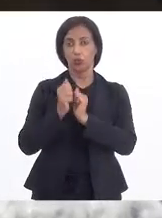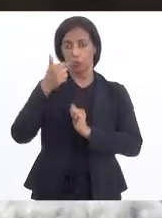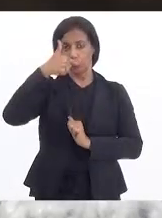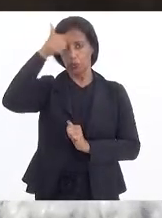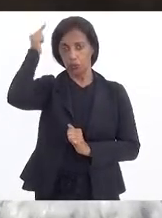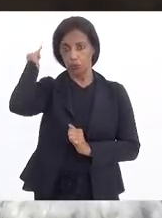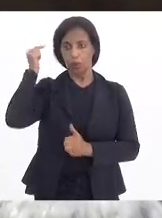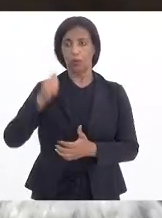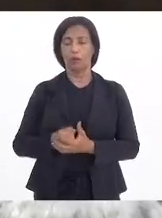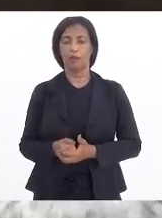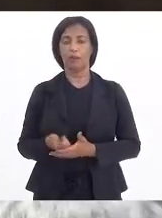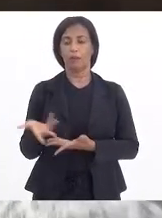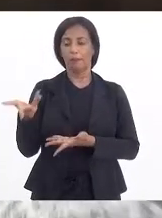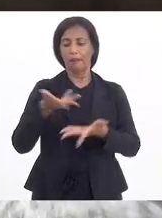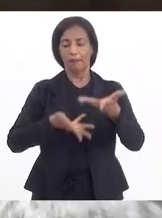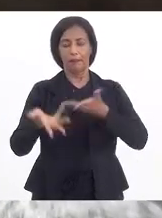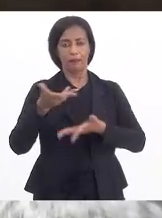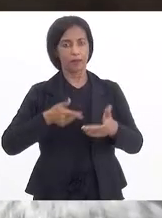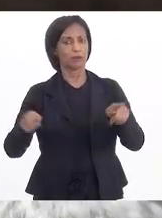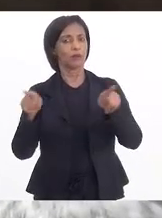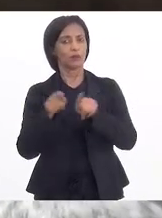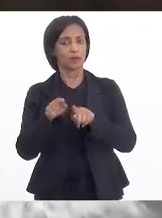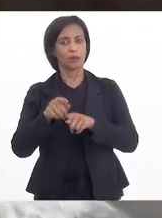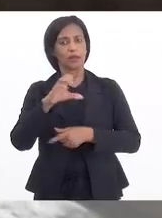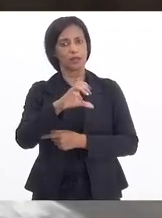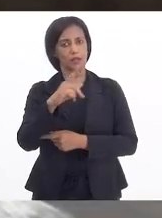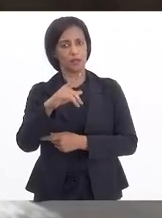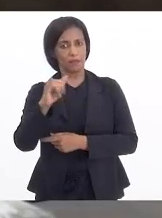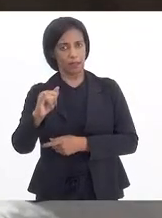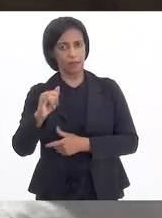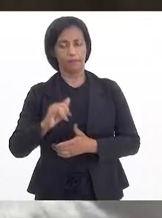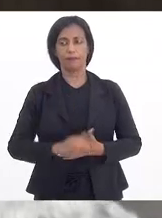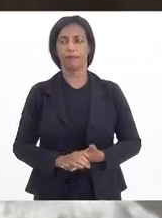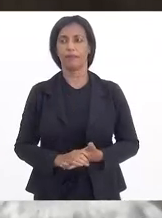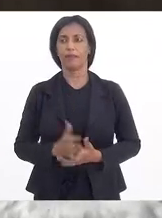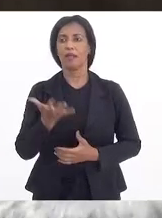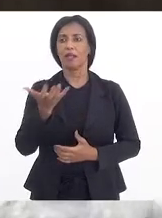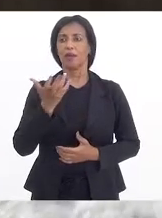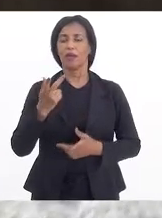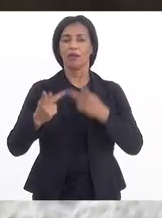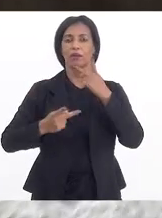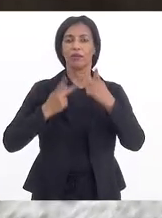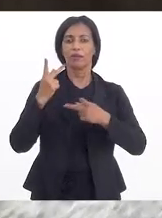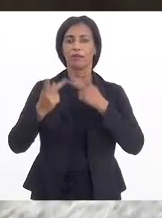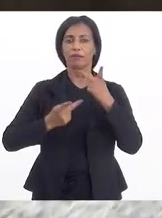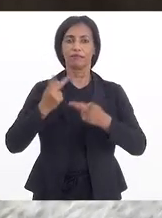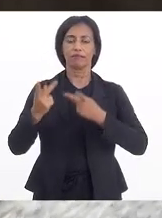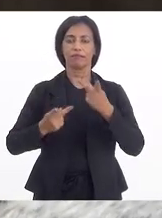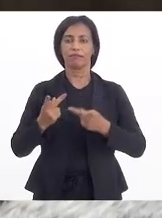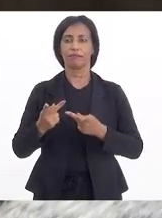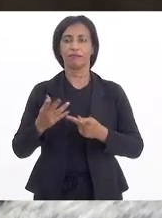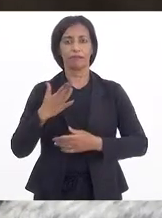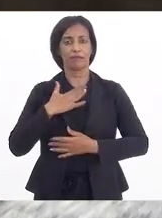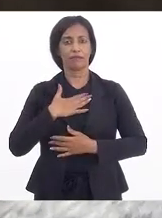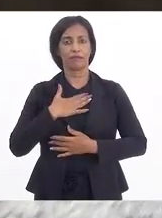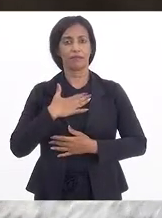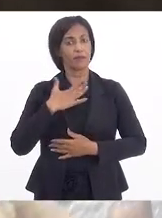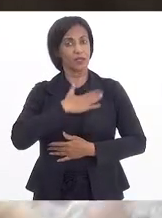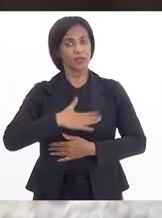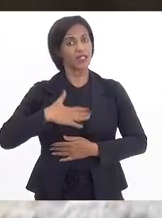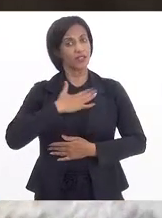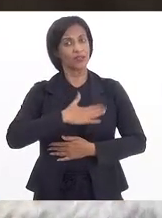com Luiz Paulo participou também dessa CPI eu quero falar da minha